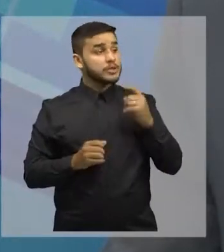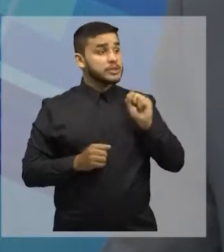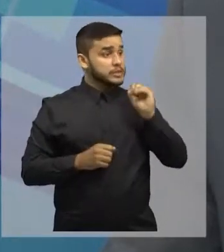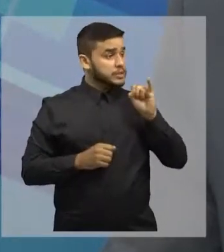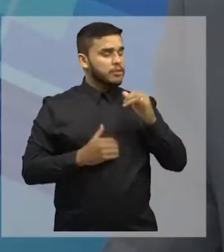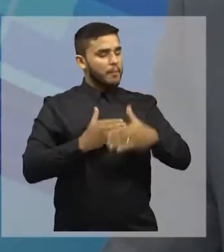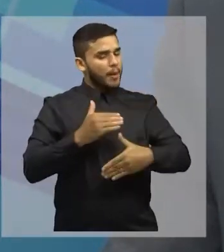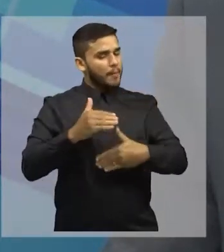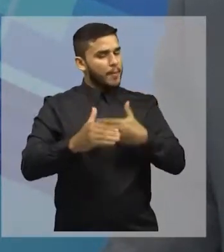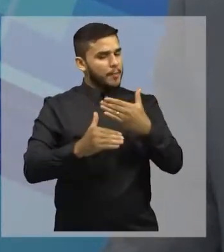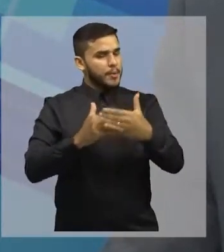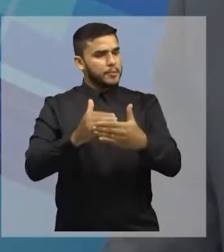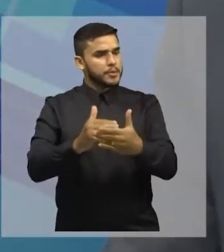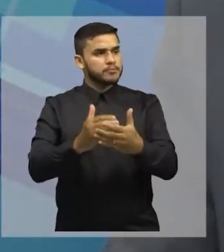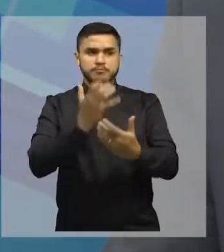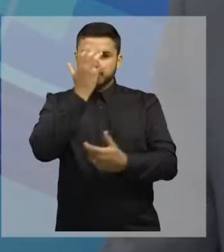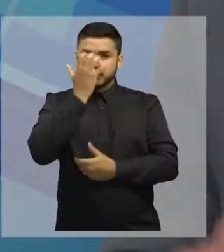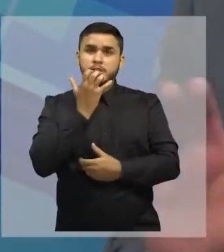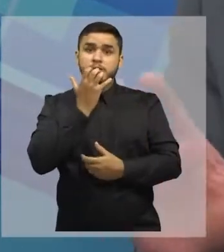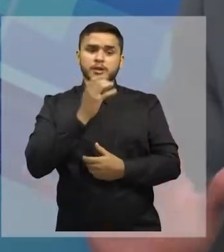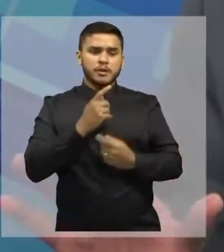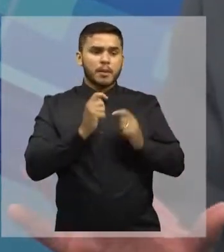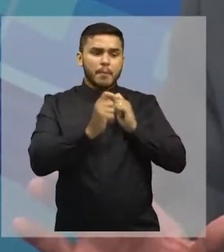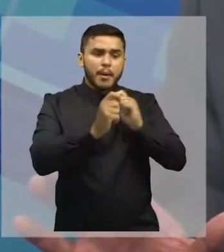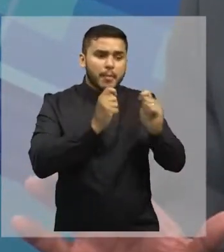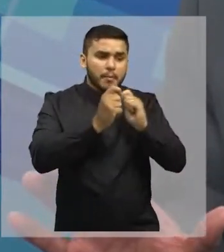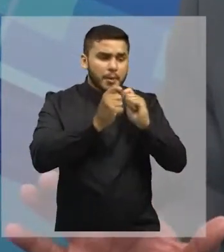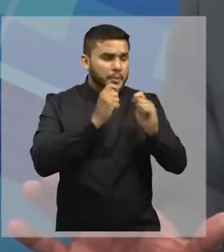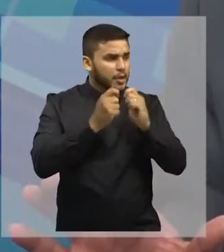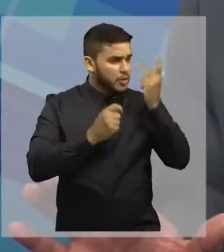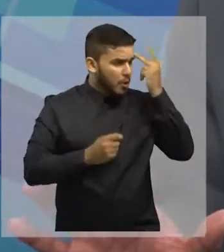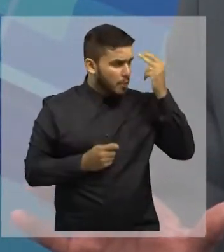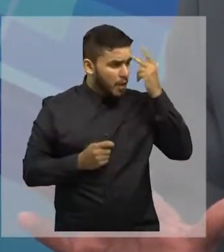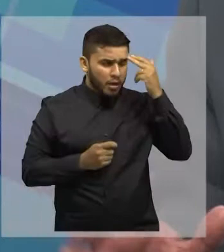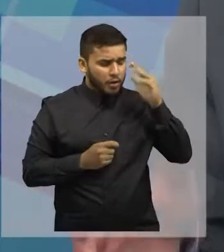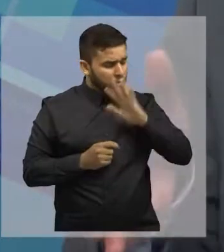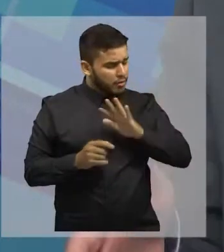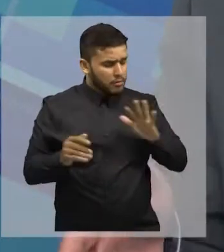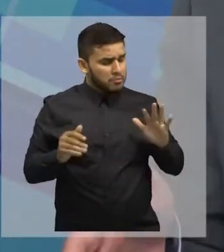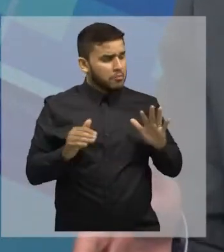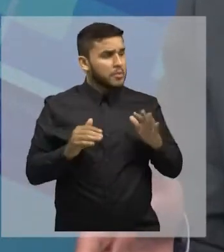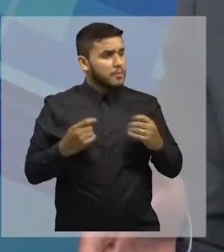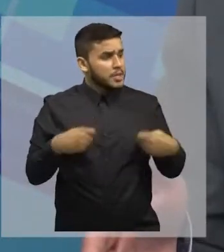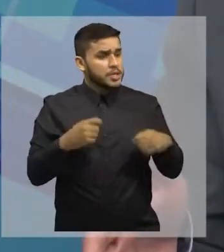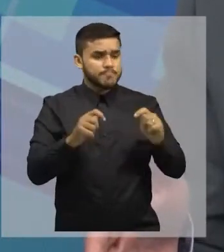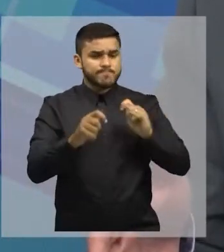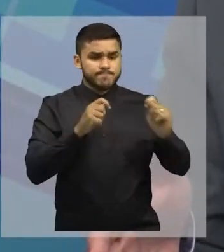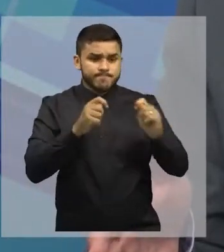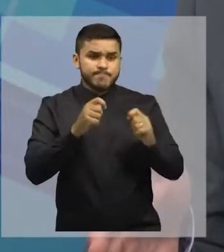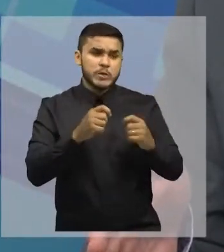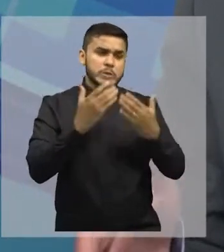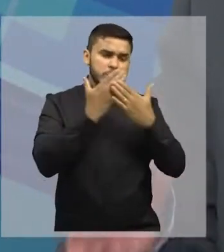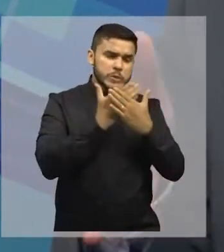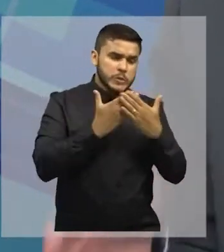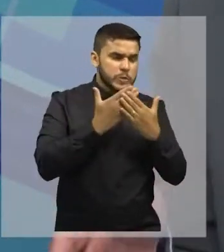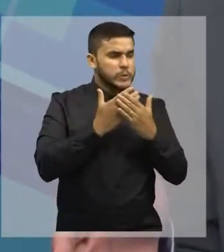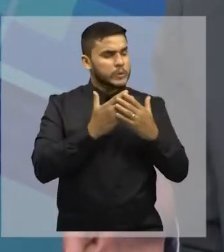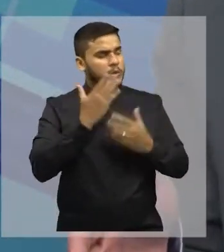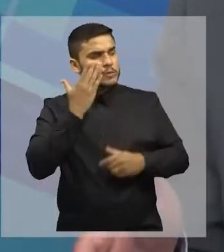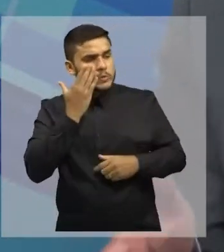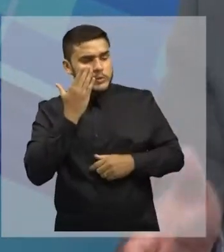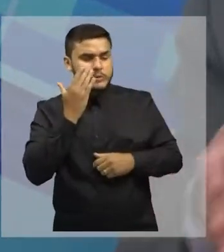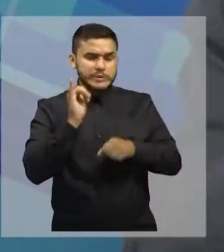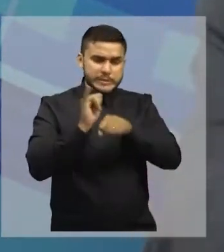tende a se fortalecer. Então a negociação ela não é ruim, em princípio, né? E o funcionamento do legislativo, inclusive